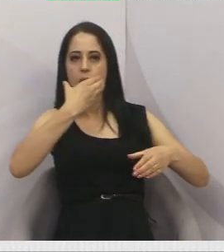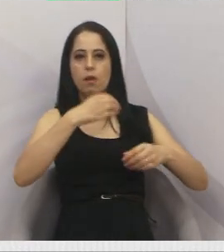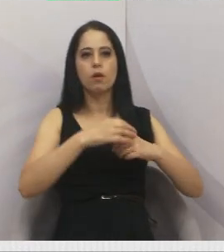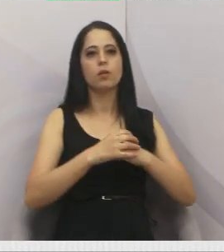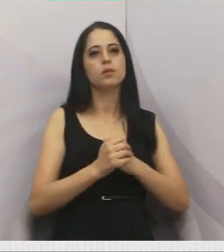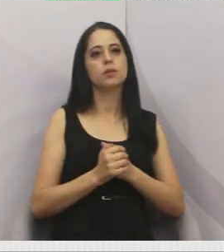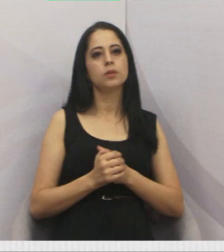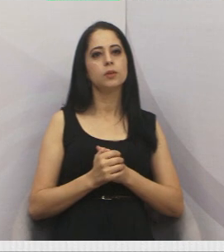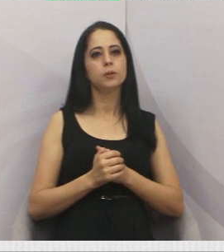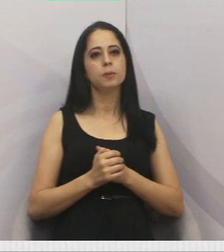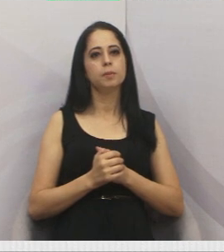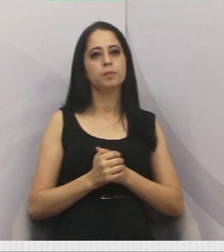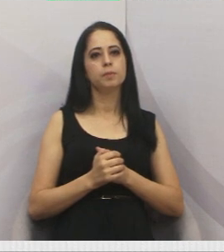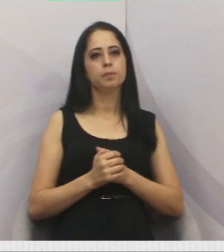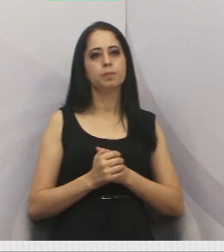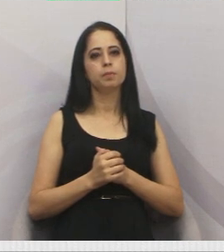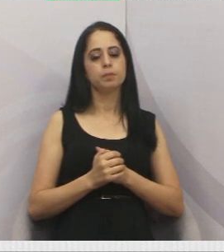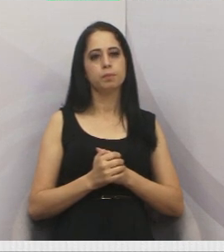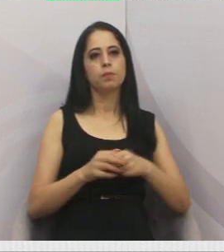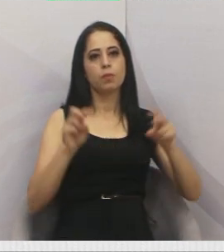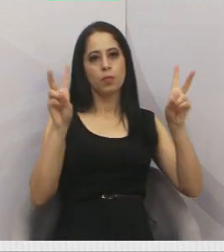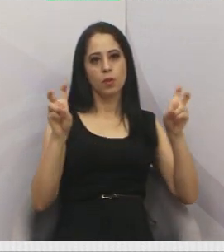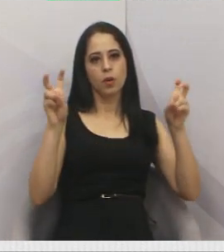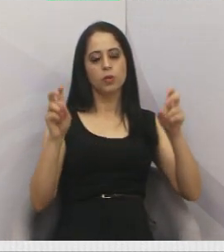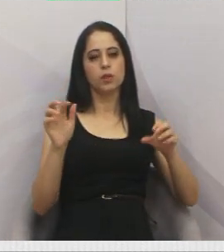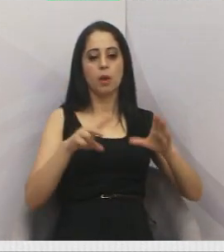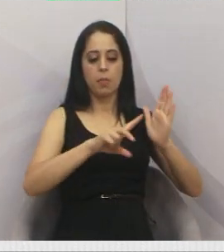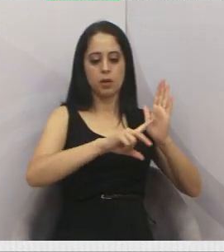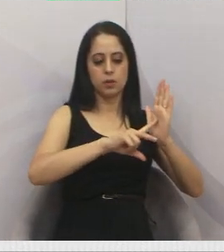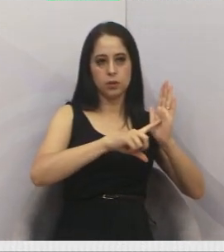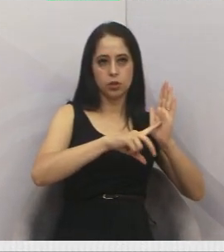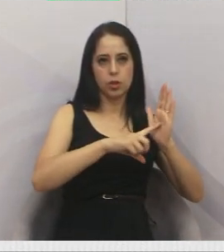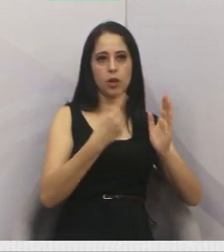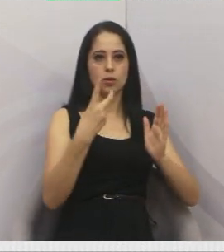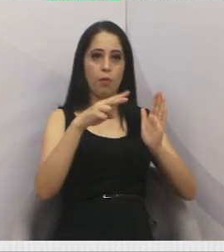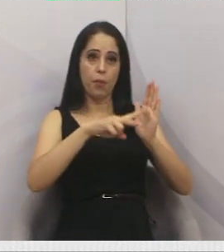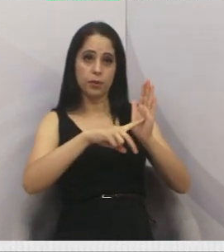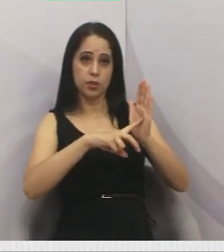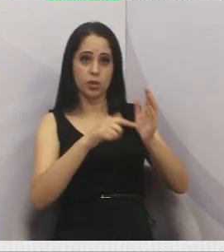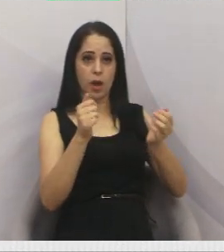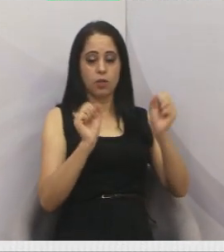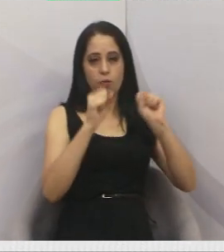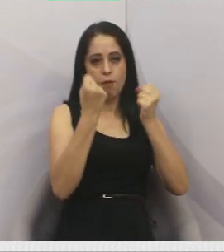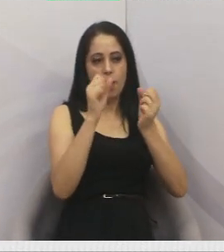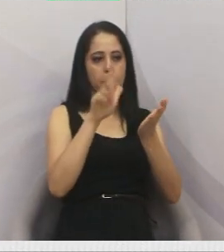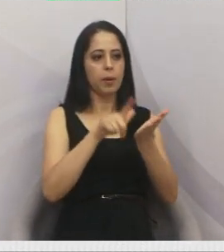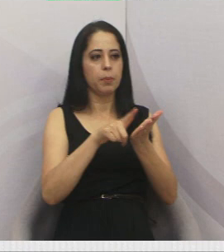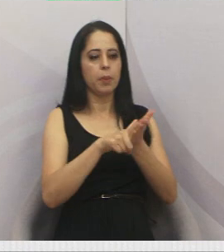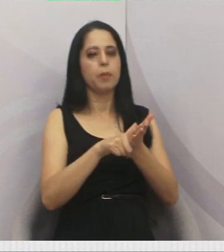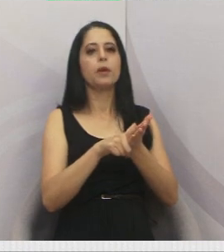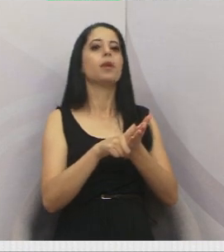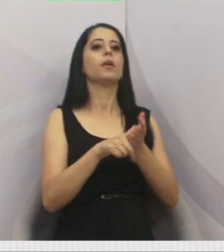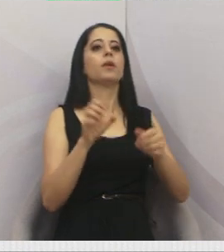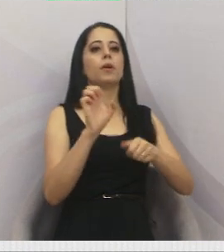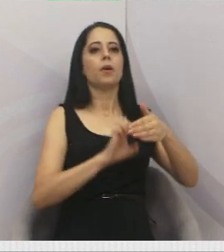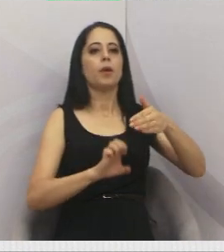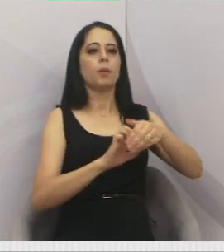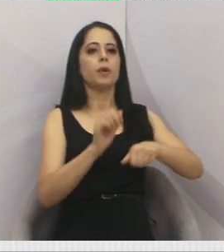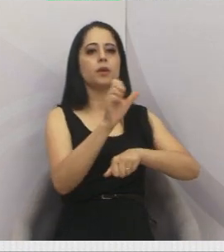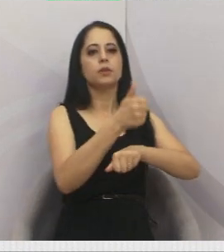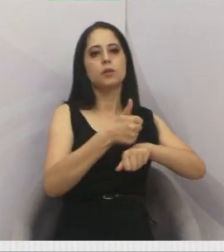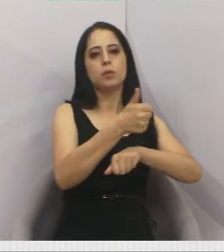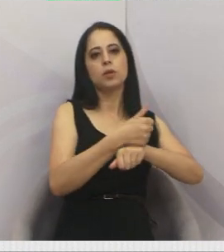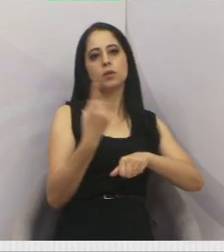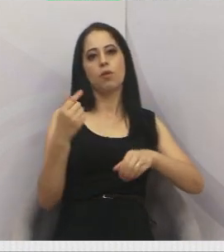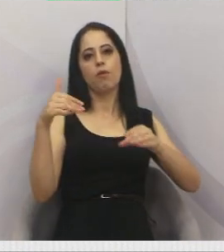Yolanda. Em segmento entidades classe sindical, um voto para sindicatos papeleiros. Segmento empresas e entidades profissionais,